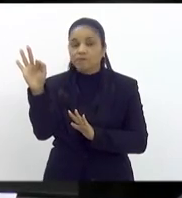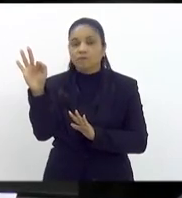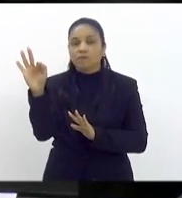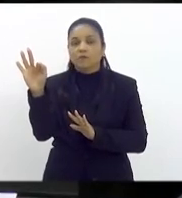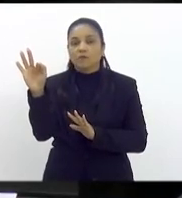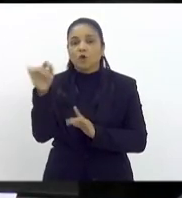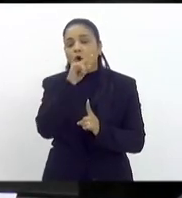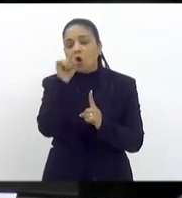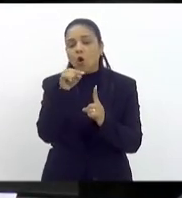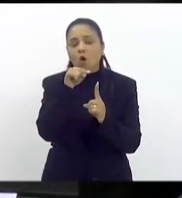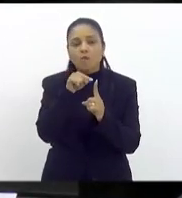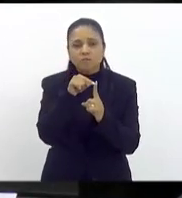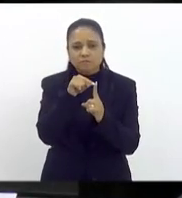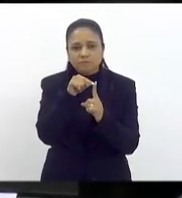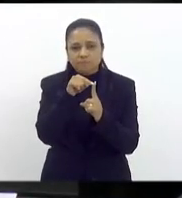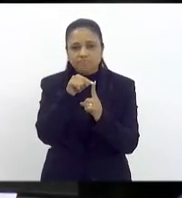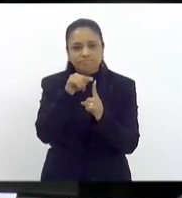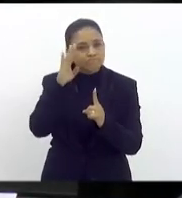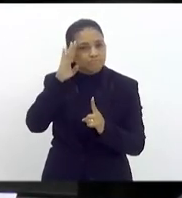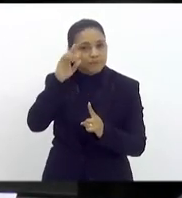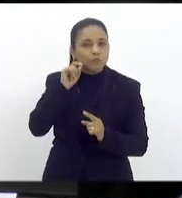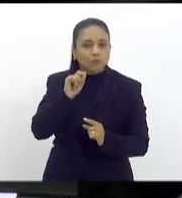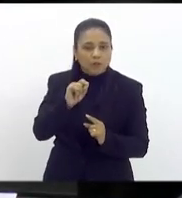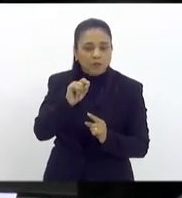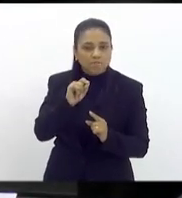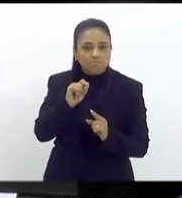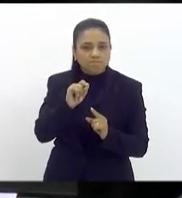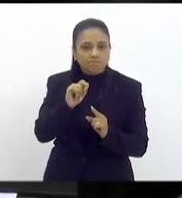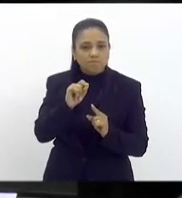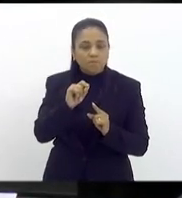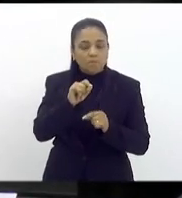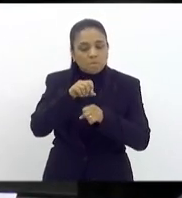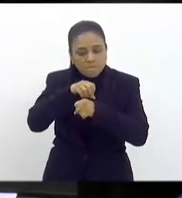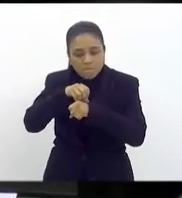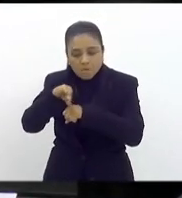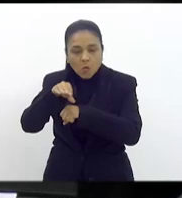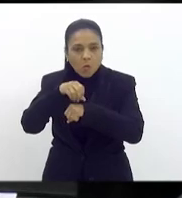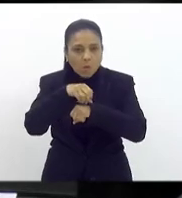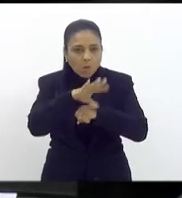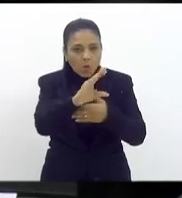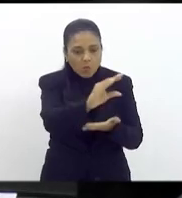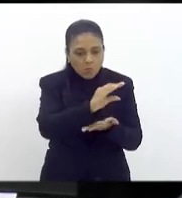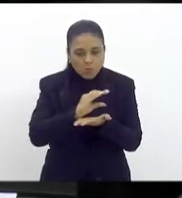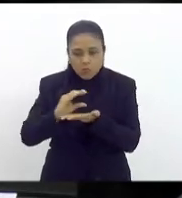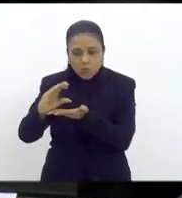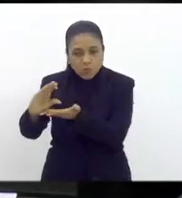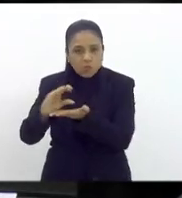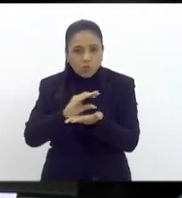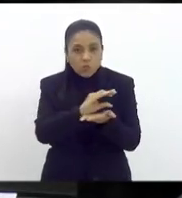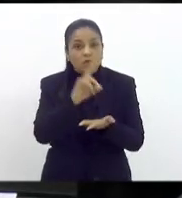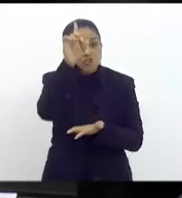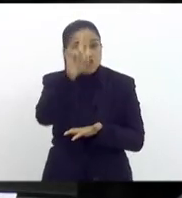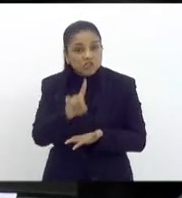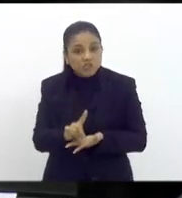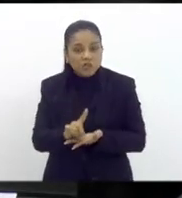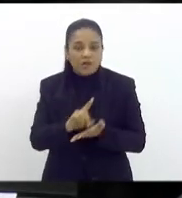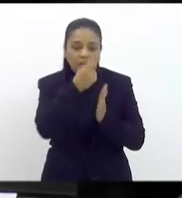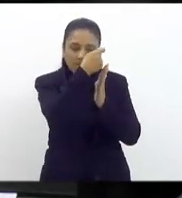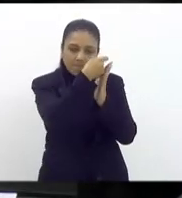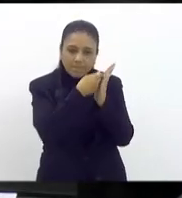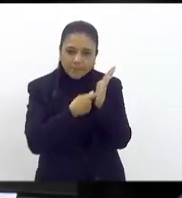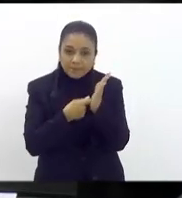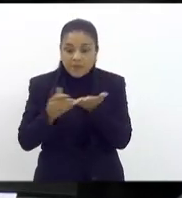com o objetivo precípuo de promover a distribuição dos direitos autorais provenientes